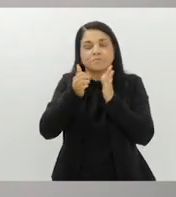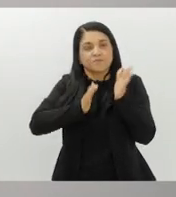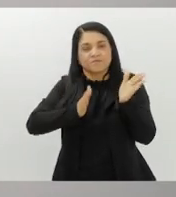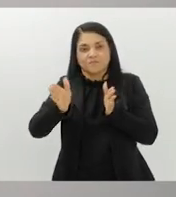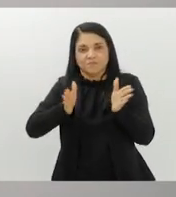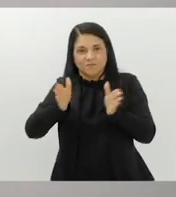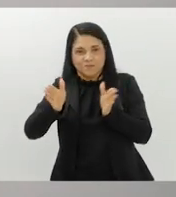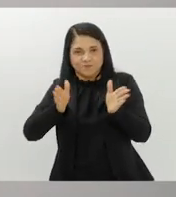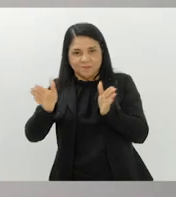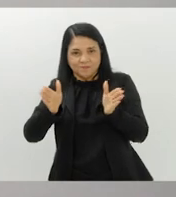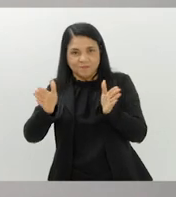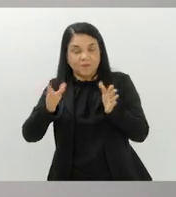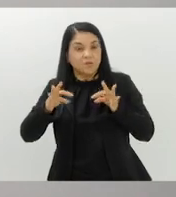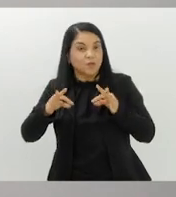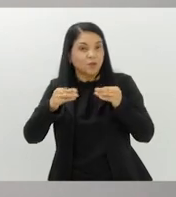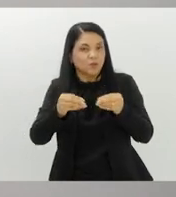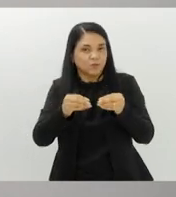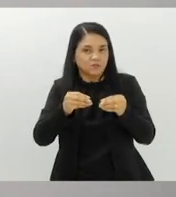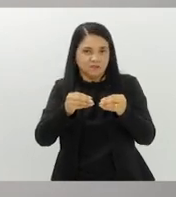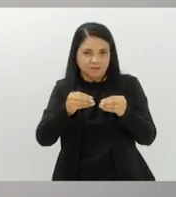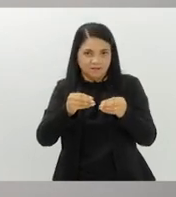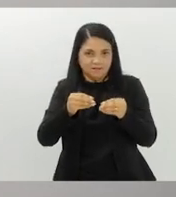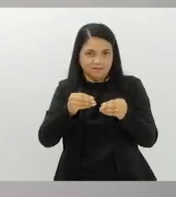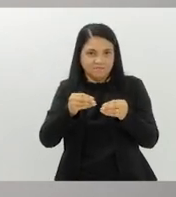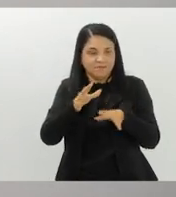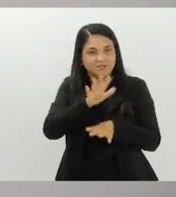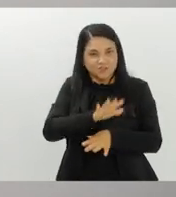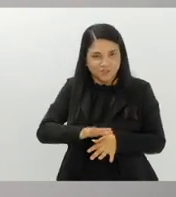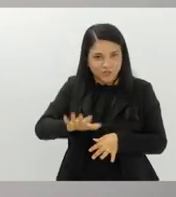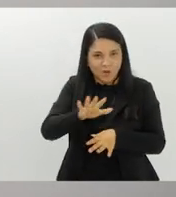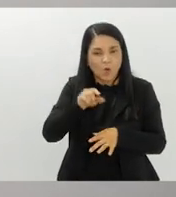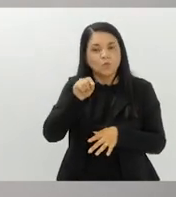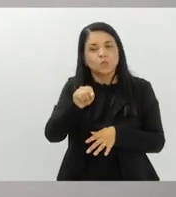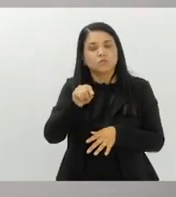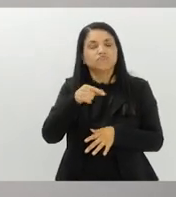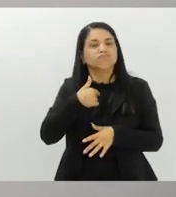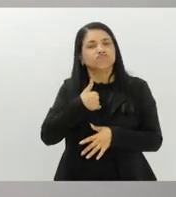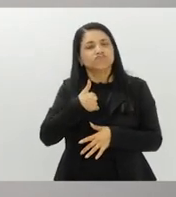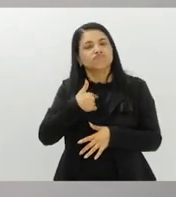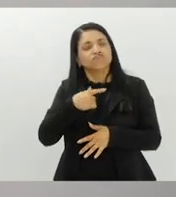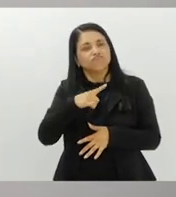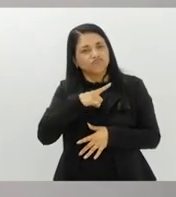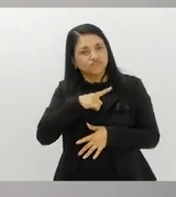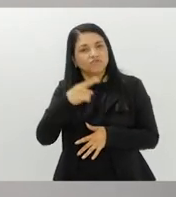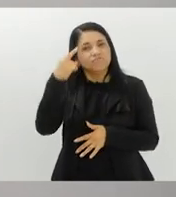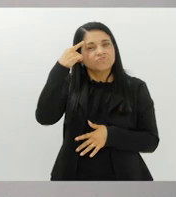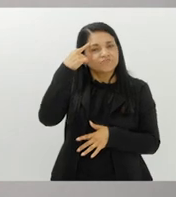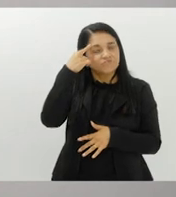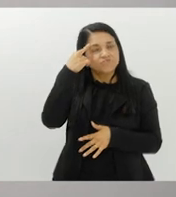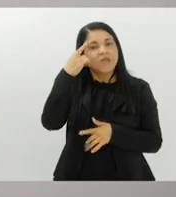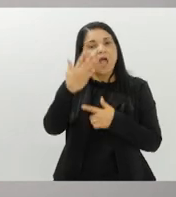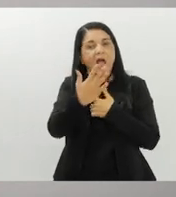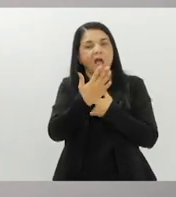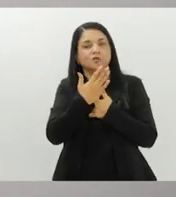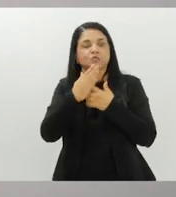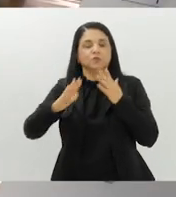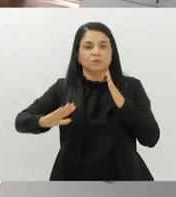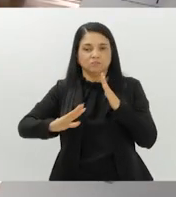para todos os públicos? Se o senhor tiver algo assim em mente, eu acho que é uma coisa que pode ajudar muito nos terreiros nesse